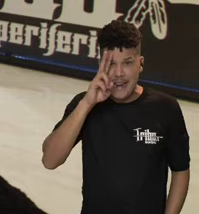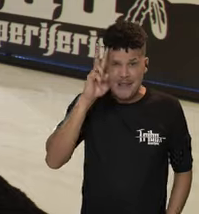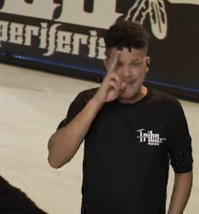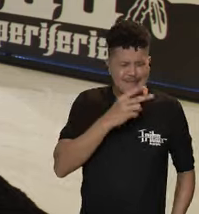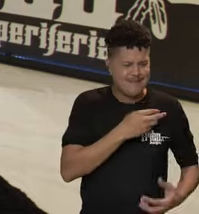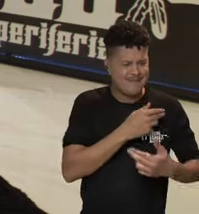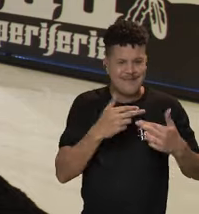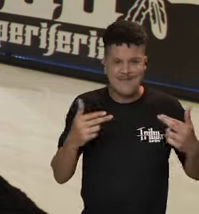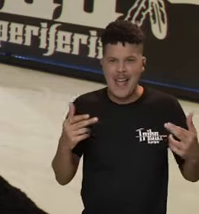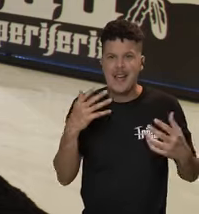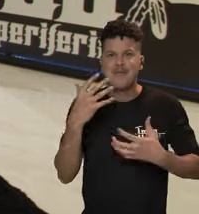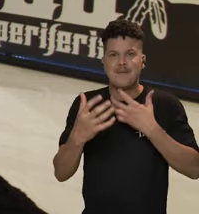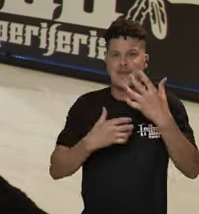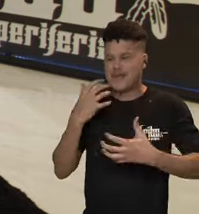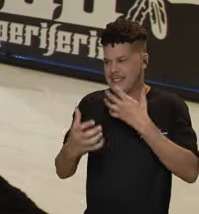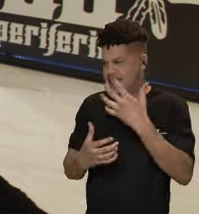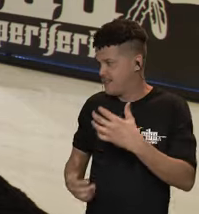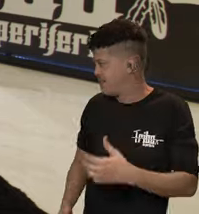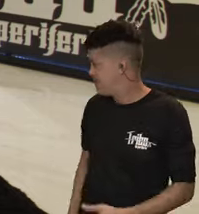né?